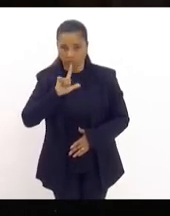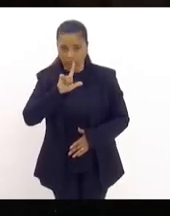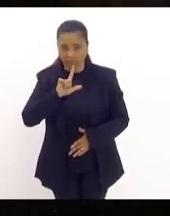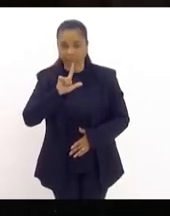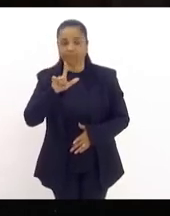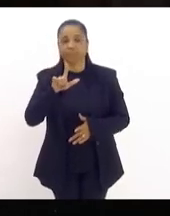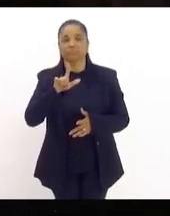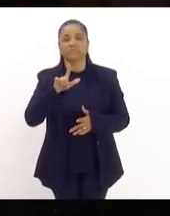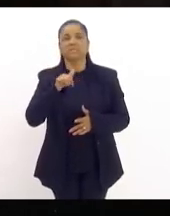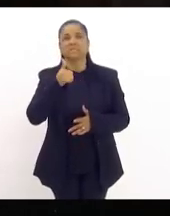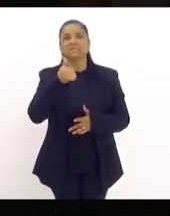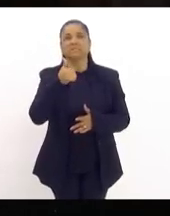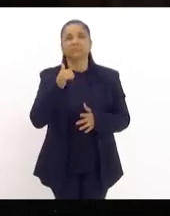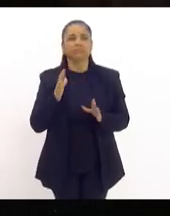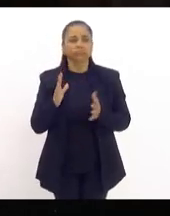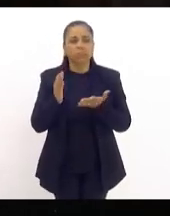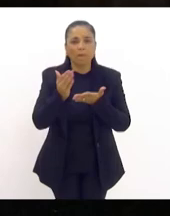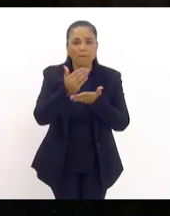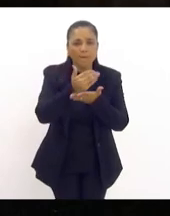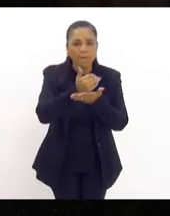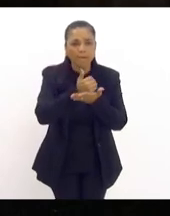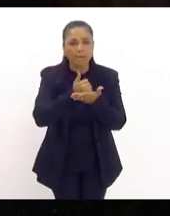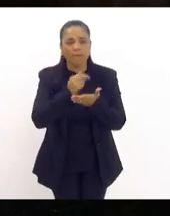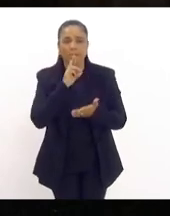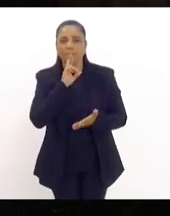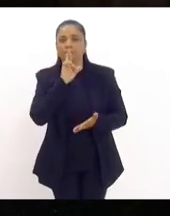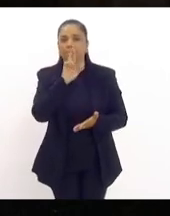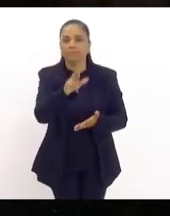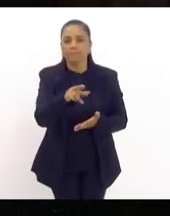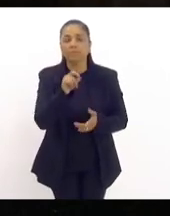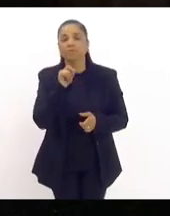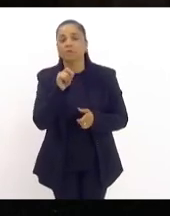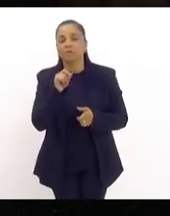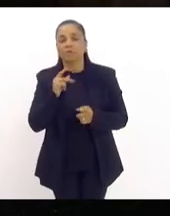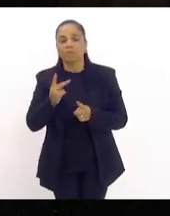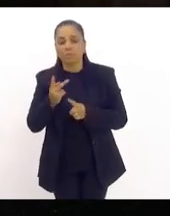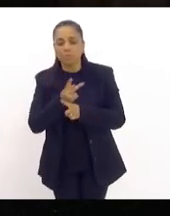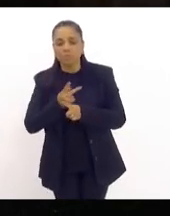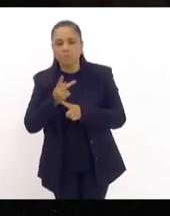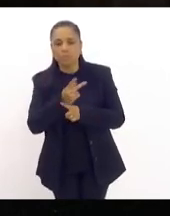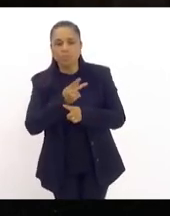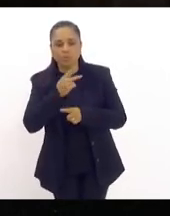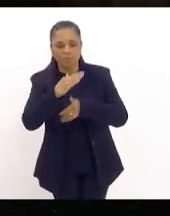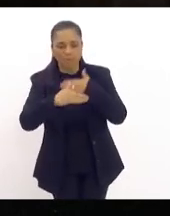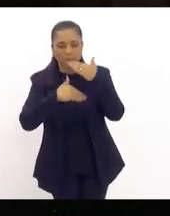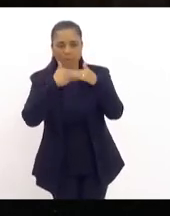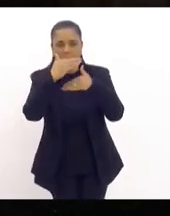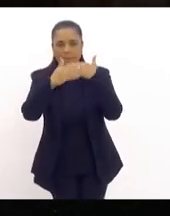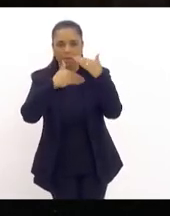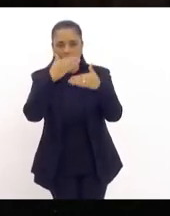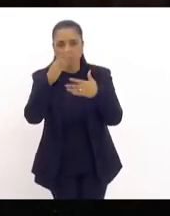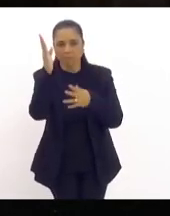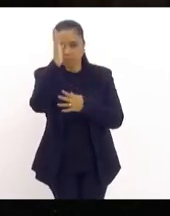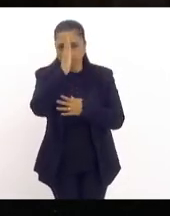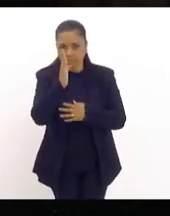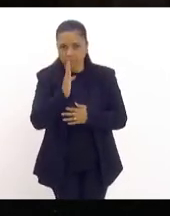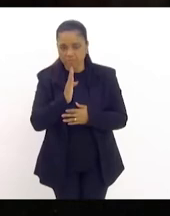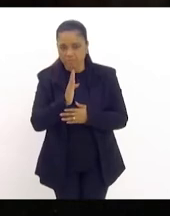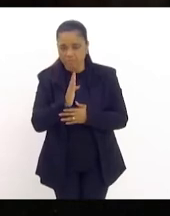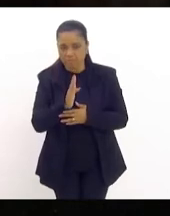primeiros dias na busca da reconstrução do nosso país e da